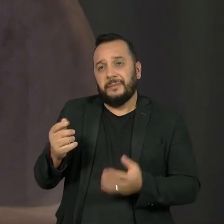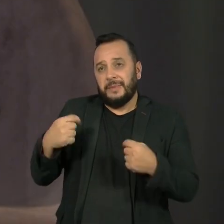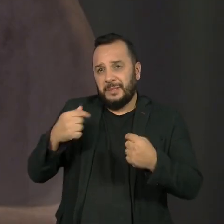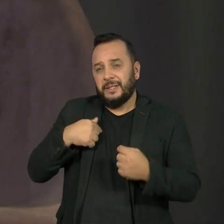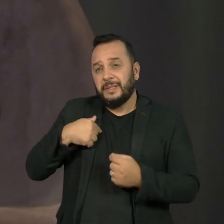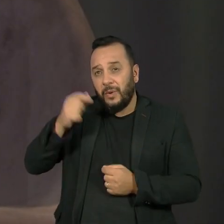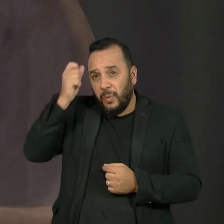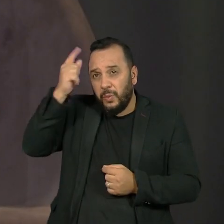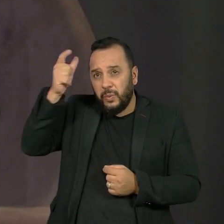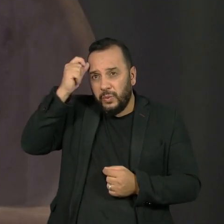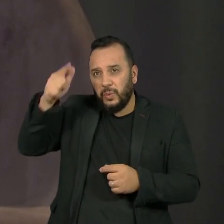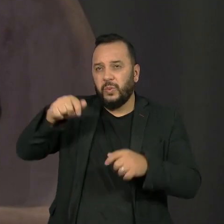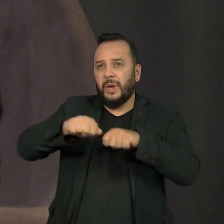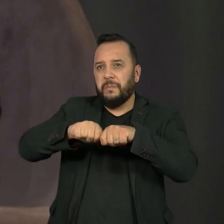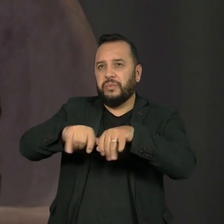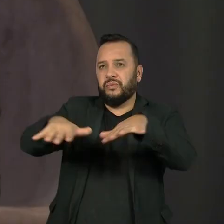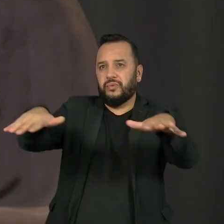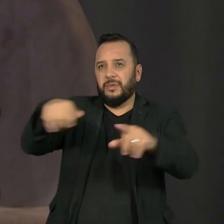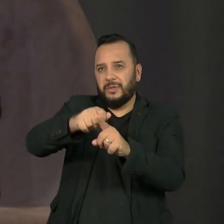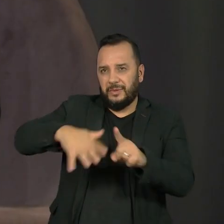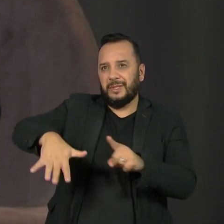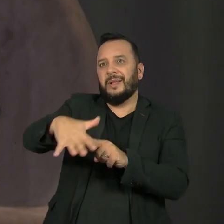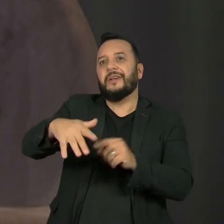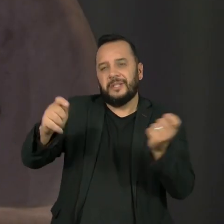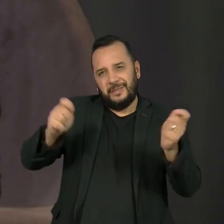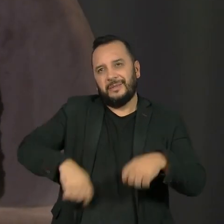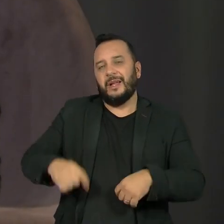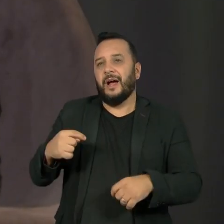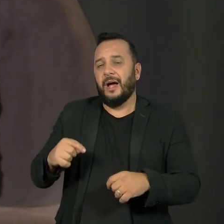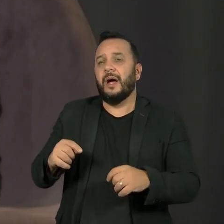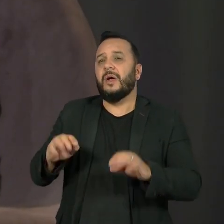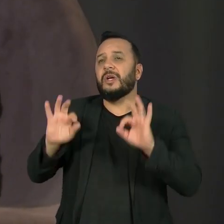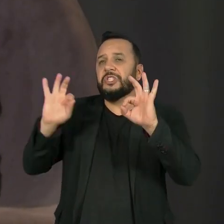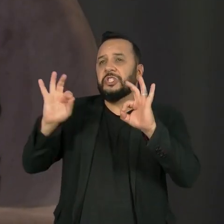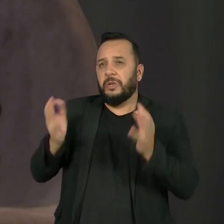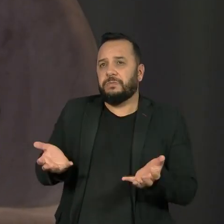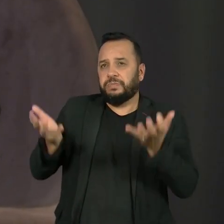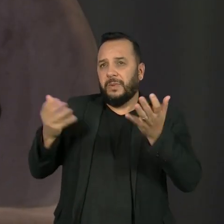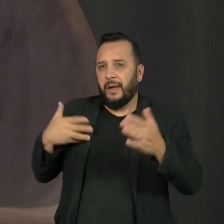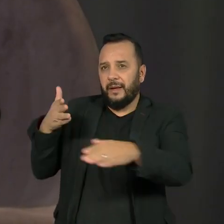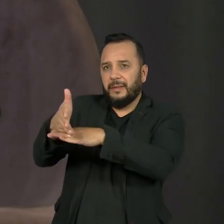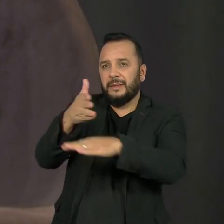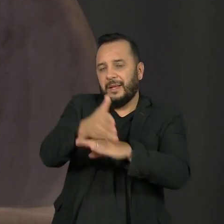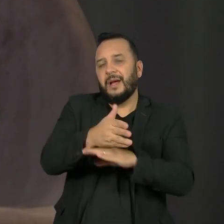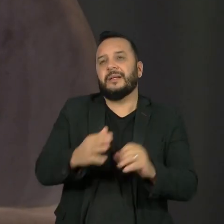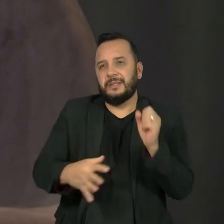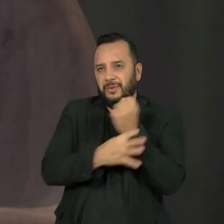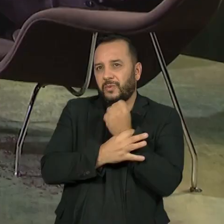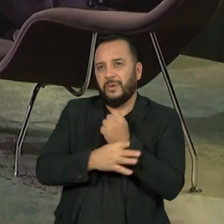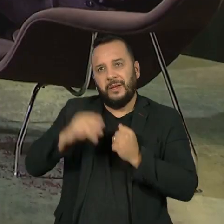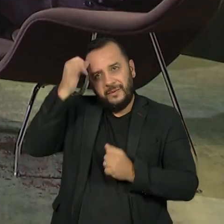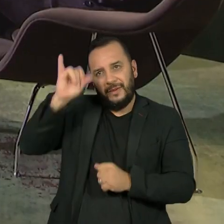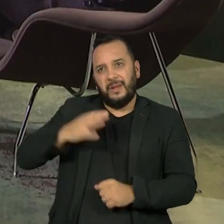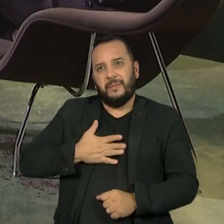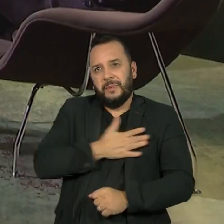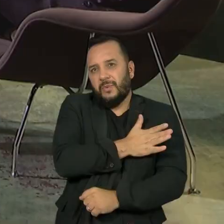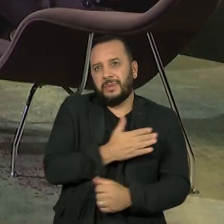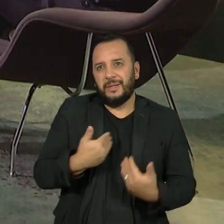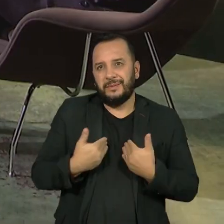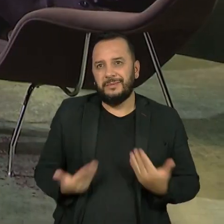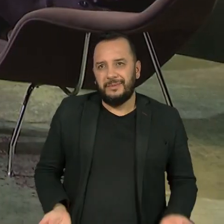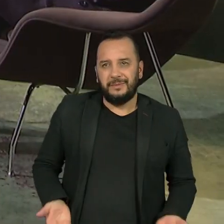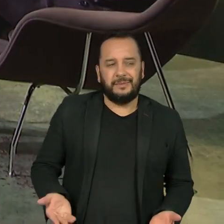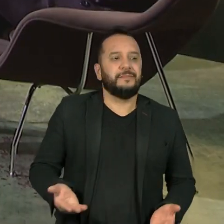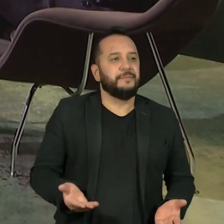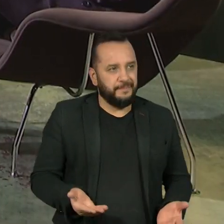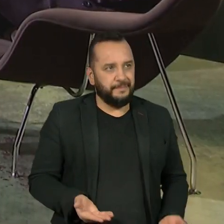social para que a gente possa realmente frequentar esses lugares de forma segura, sem ser vítima do preconceito racial. Ô Luanda,